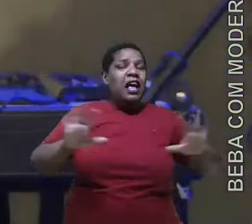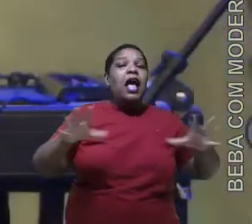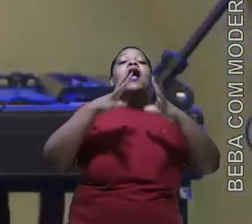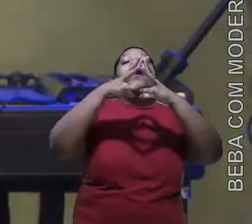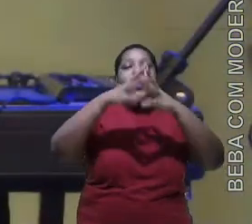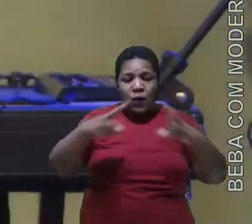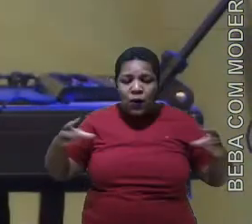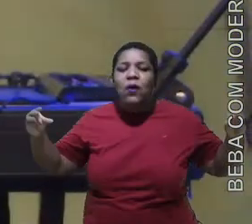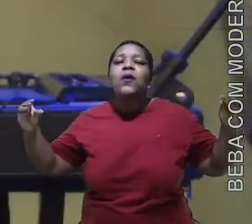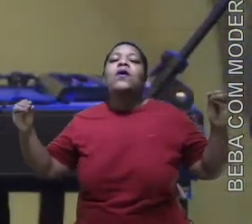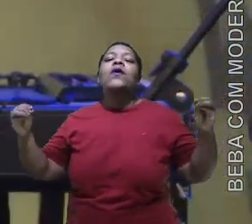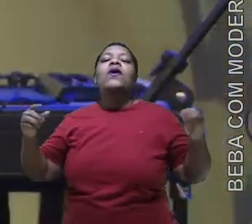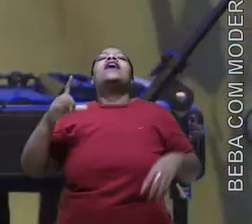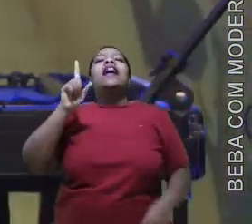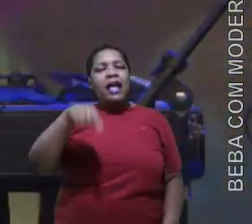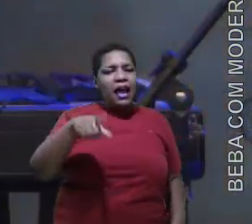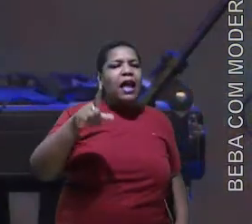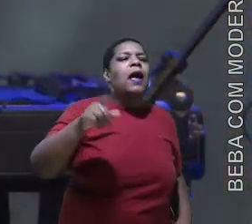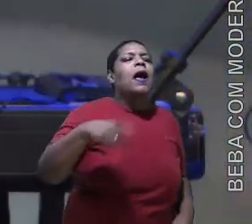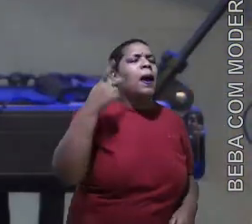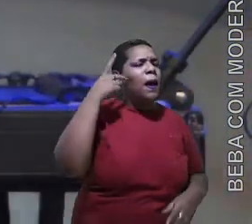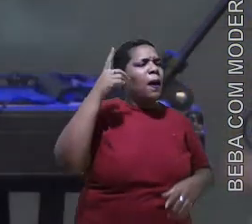filme é